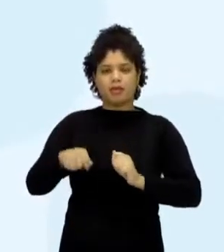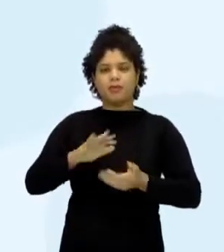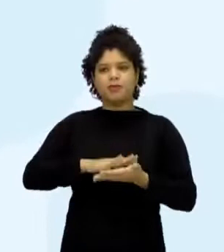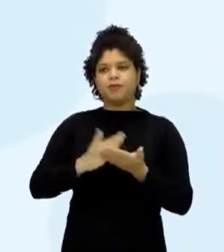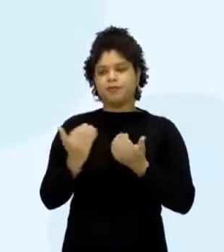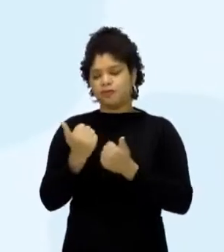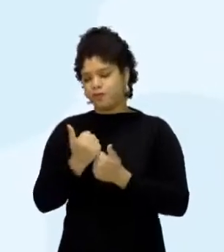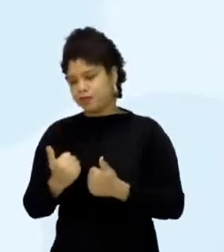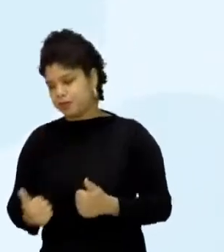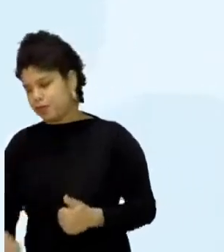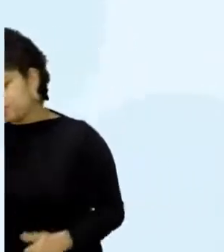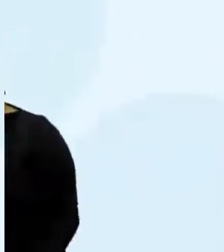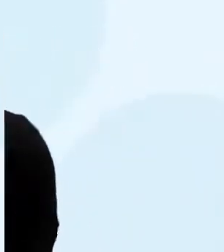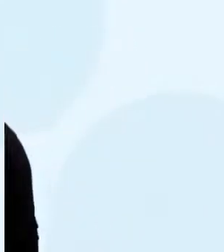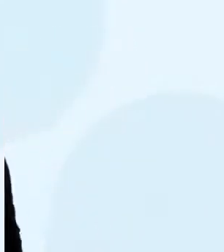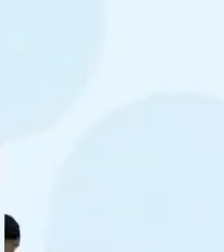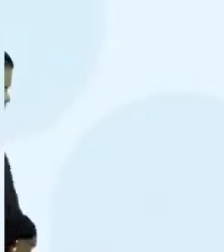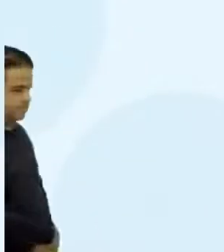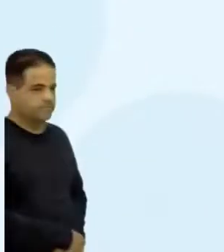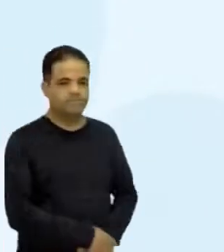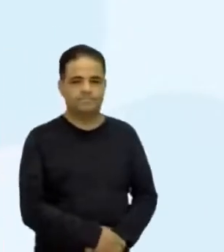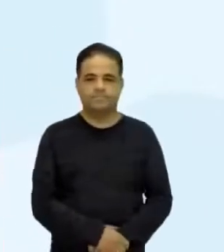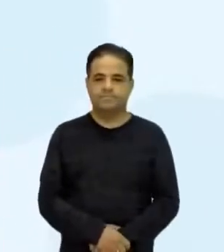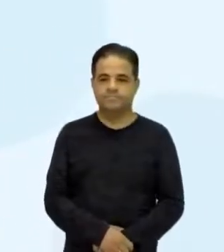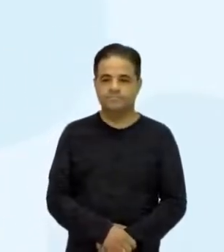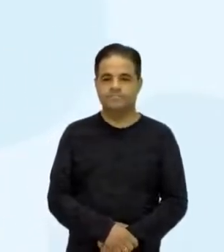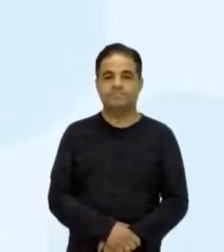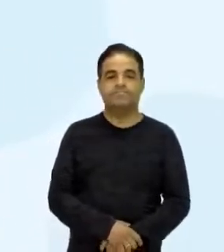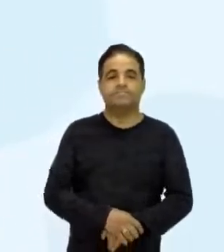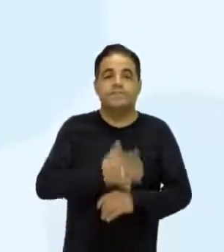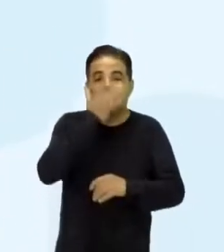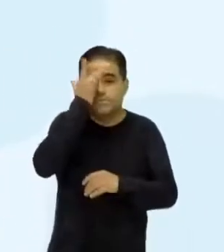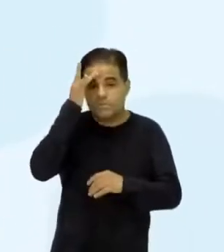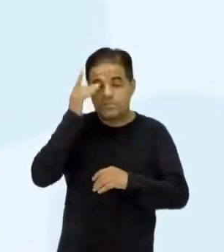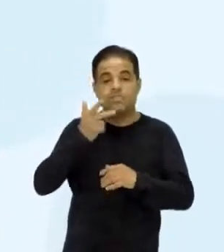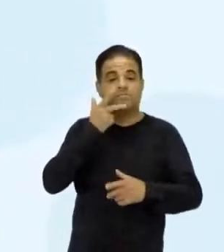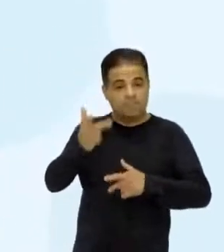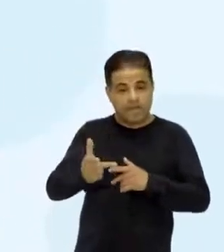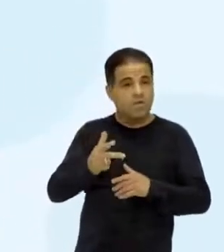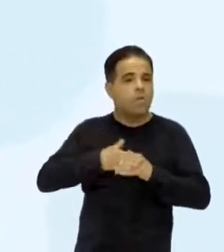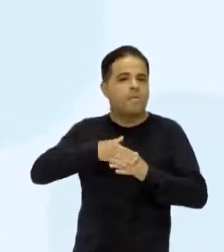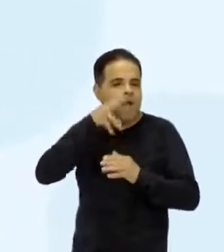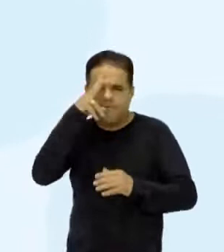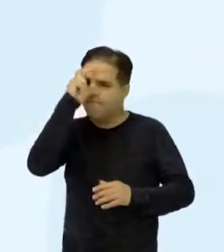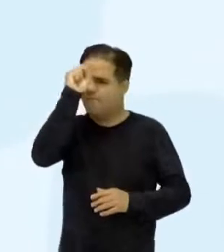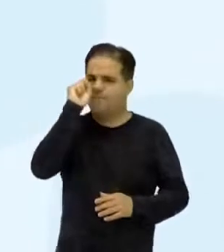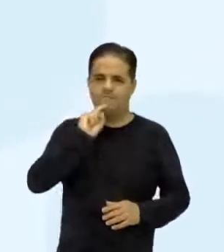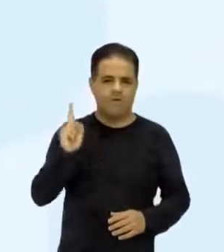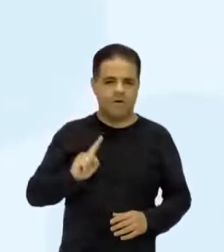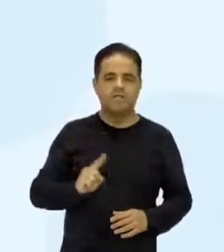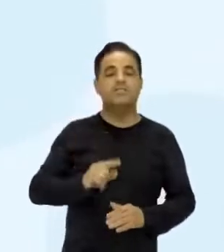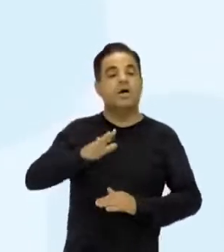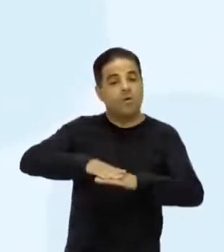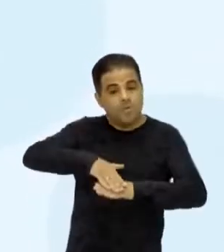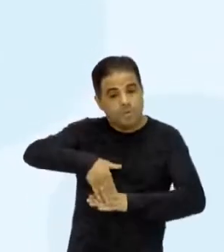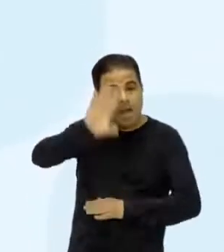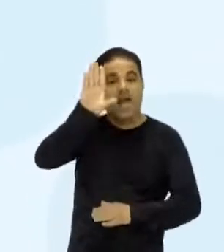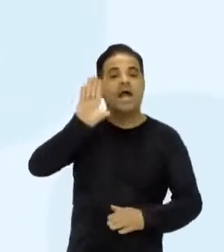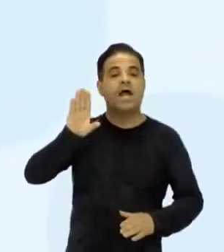Olha só, muita gente começa a falar, por exemplo, o mais forte. Não é o mais forte, é o